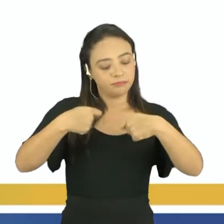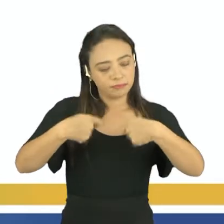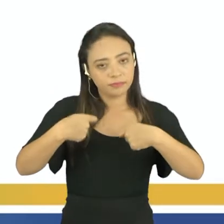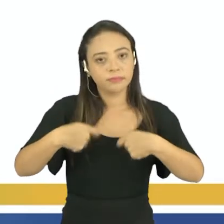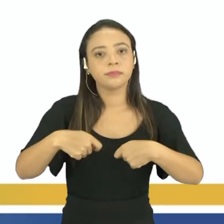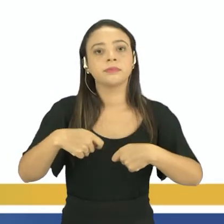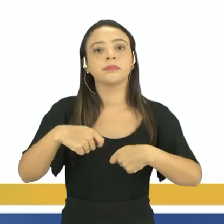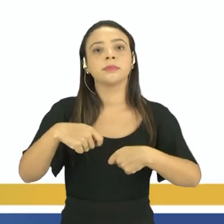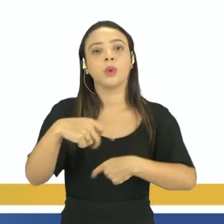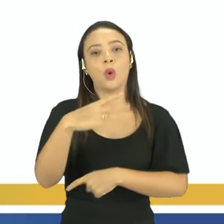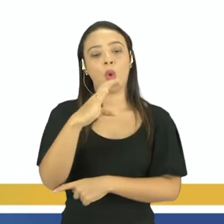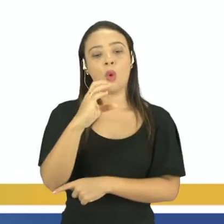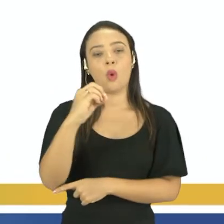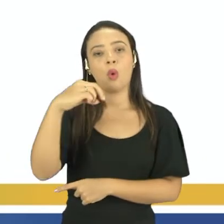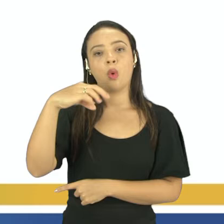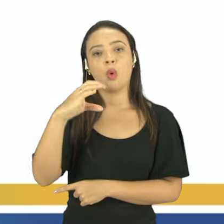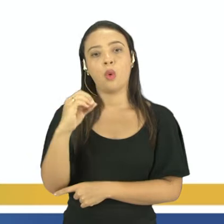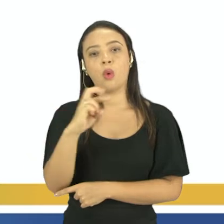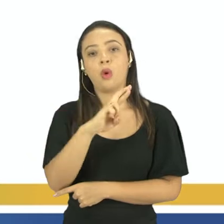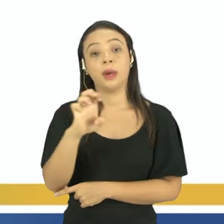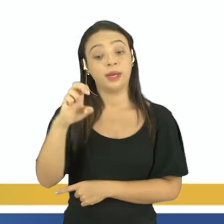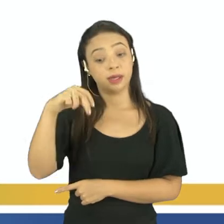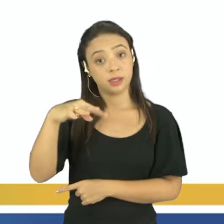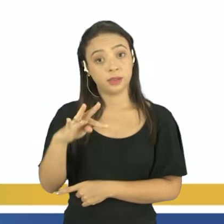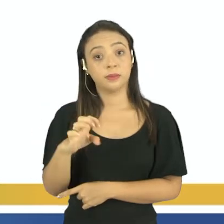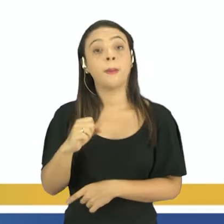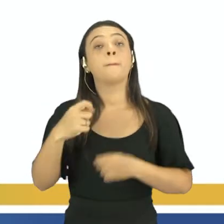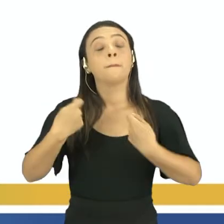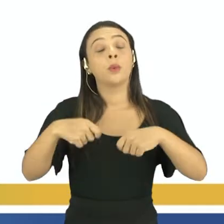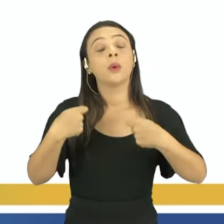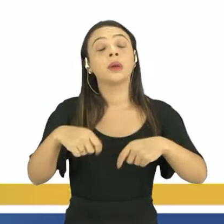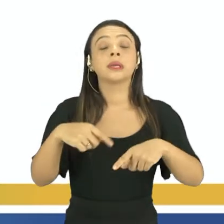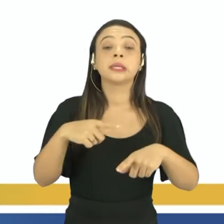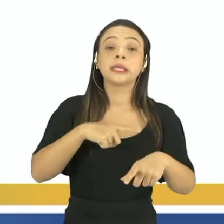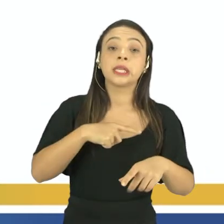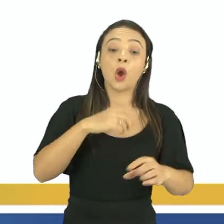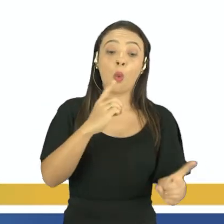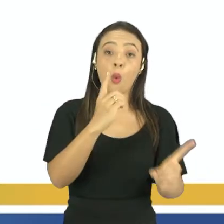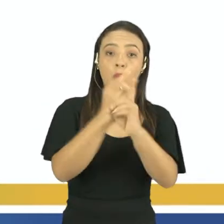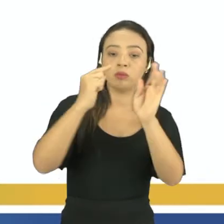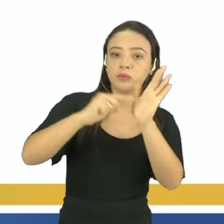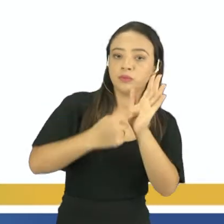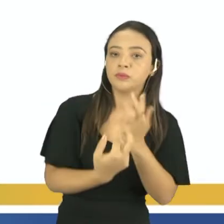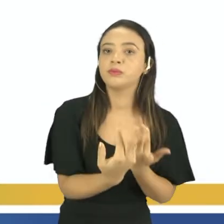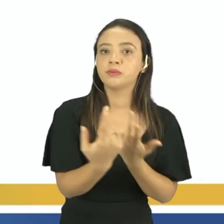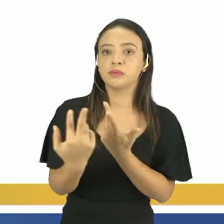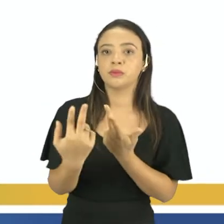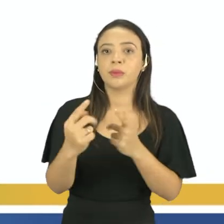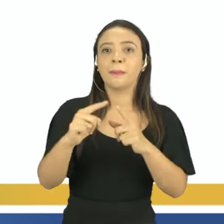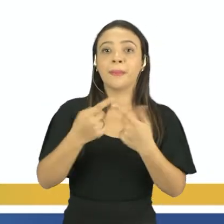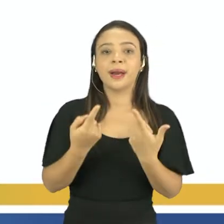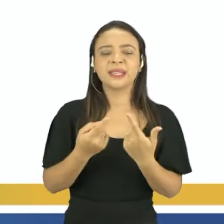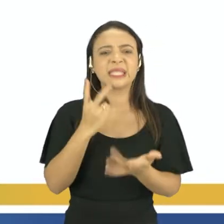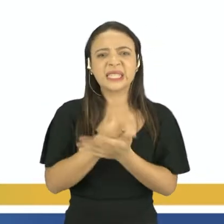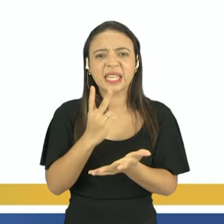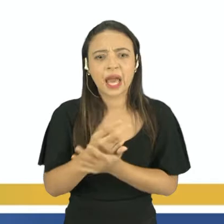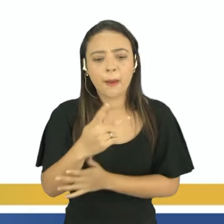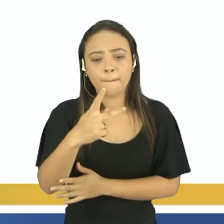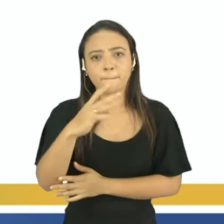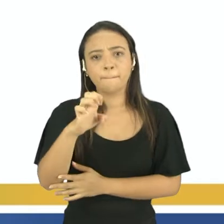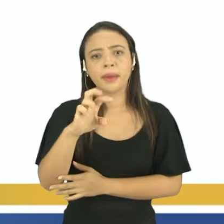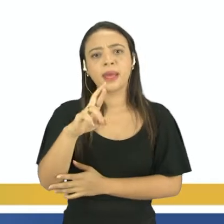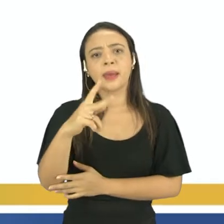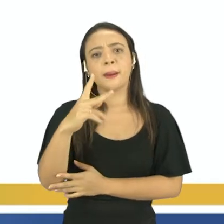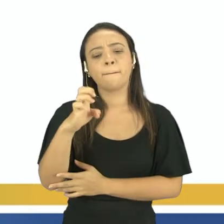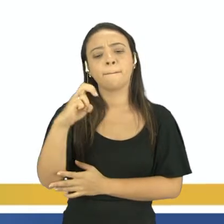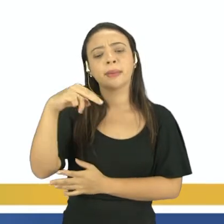concorrentes, afinal elas precisam ter um ponto em comum. Mas nem sempre duas retas concorrentes, elas vão ser perpendiculares. O caso da